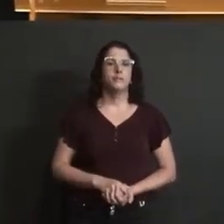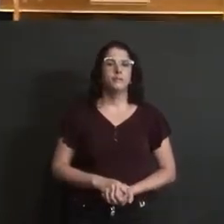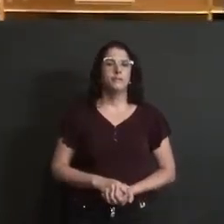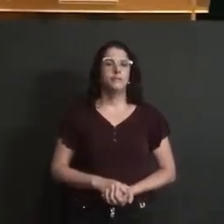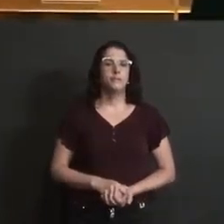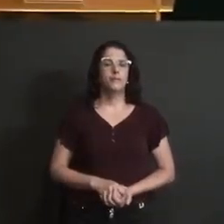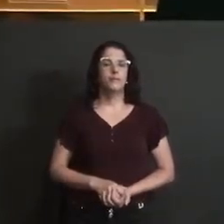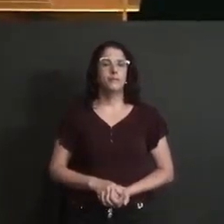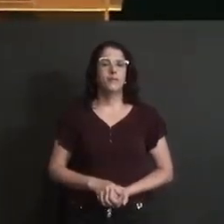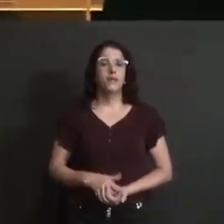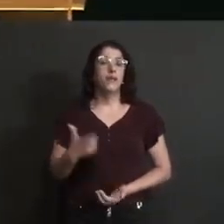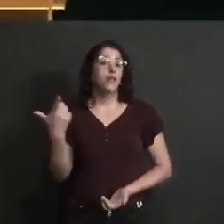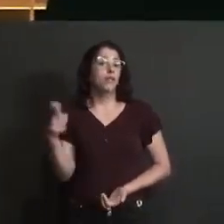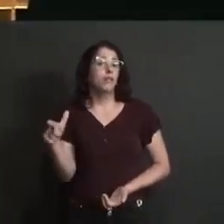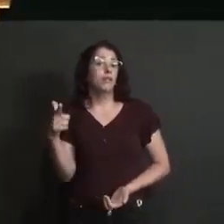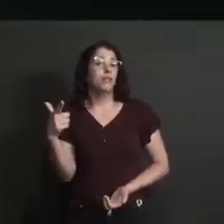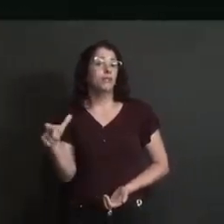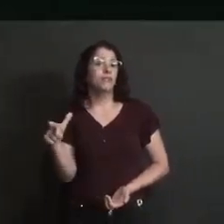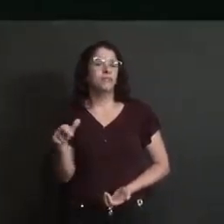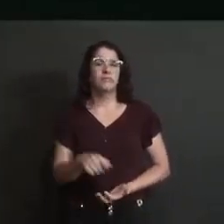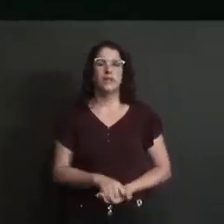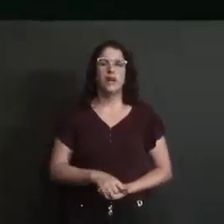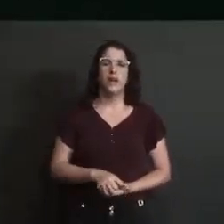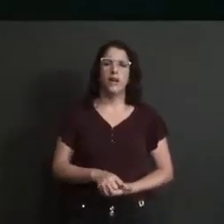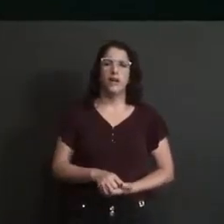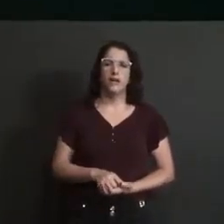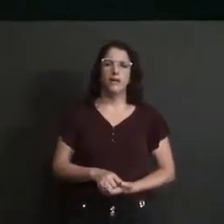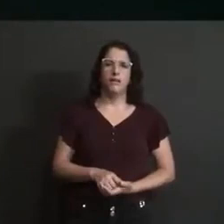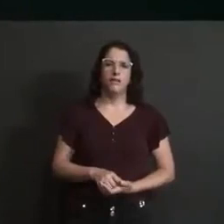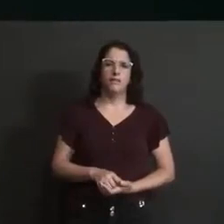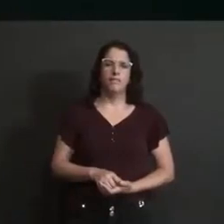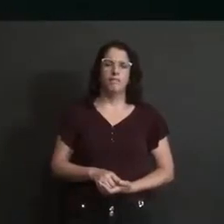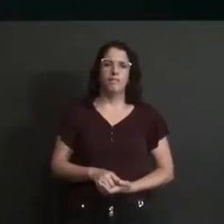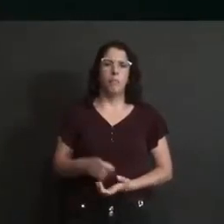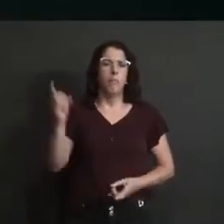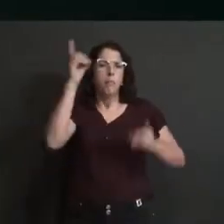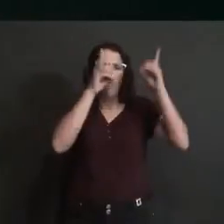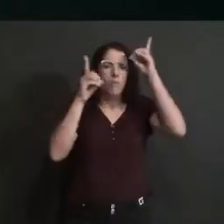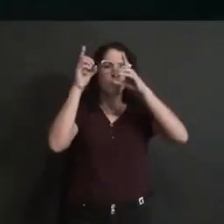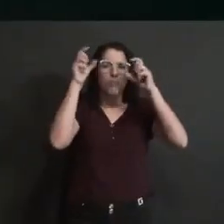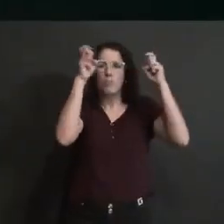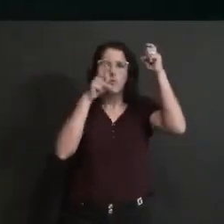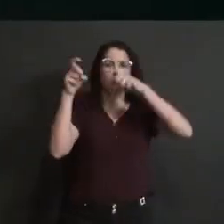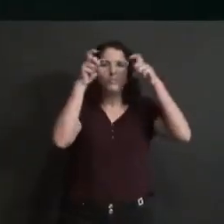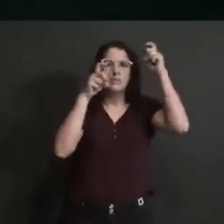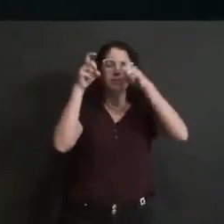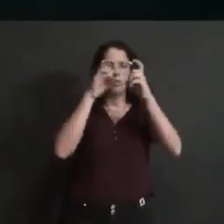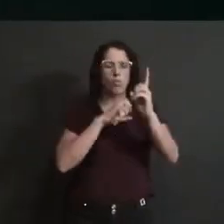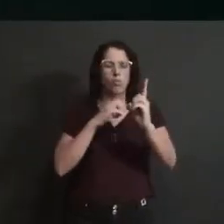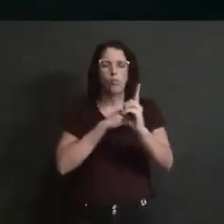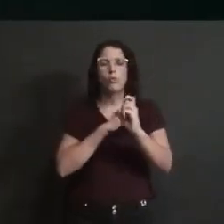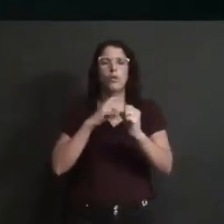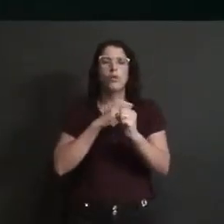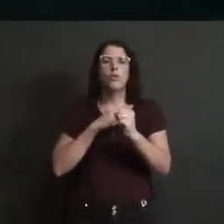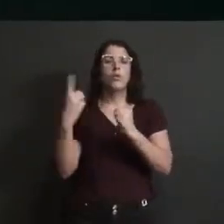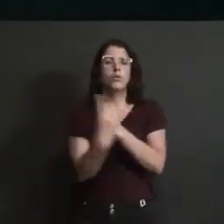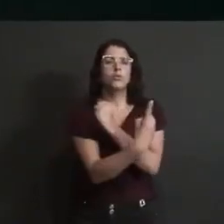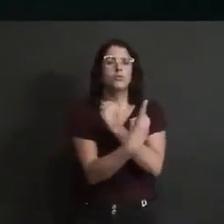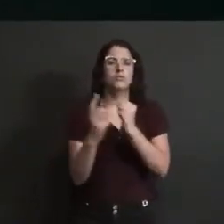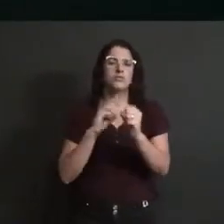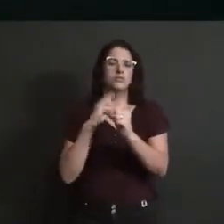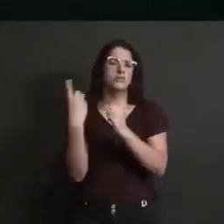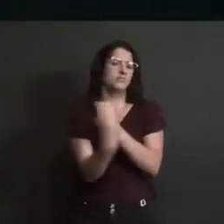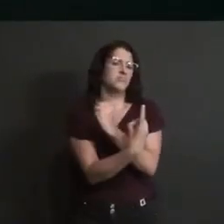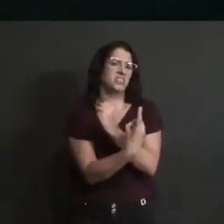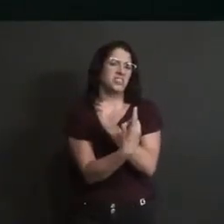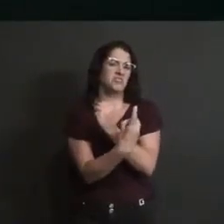Sem ter uma preocupação com a sociedade, sem ter uma preocupação daquilo que está acontecendo, sem